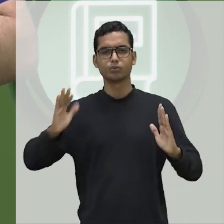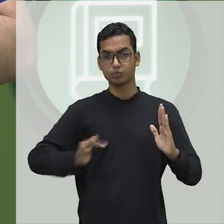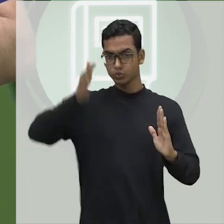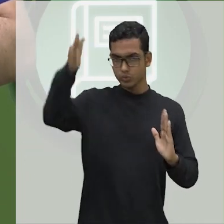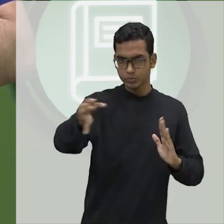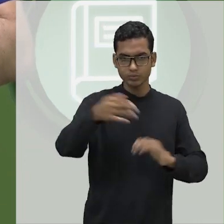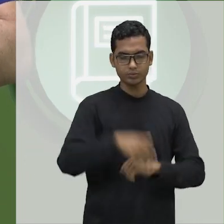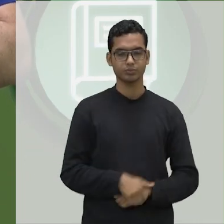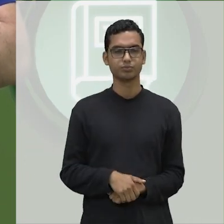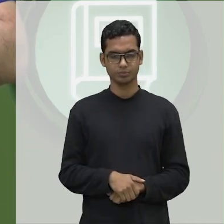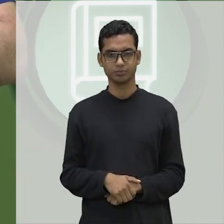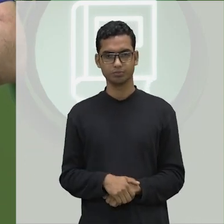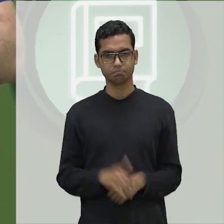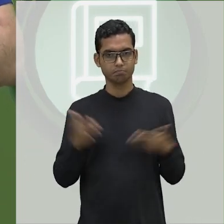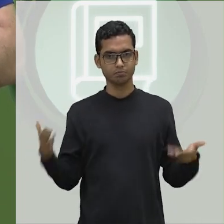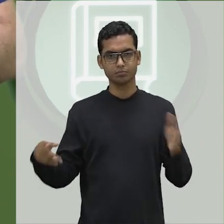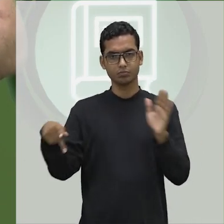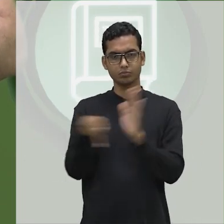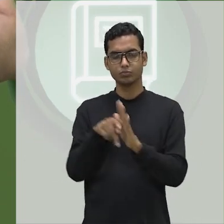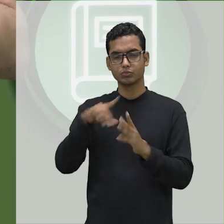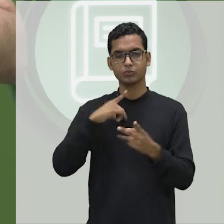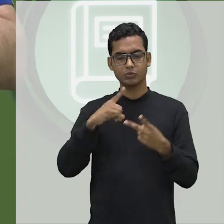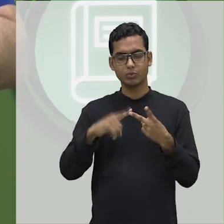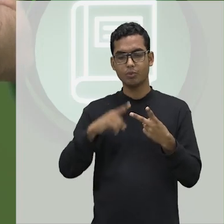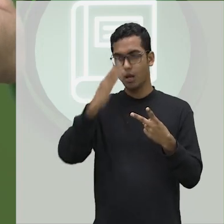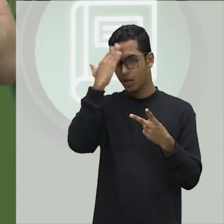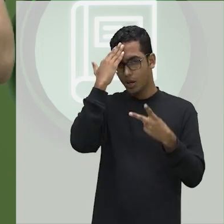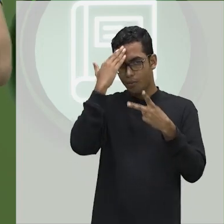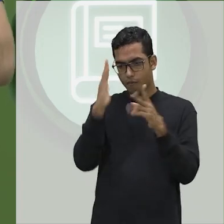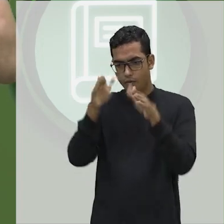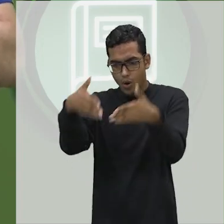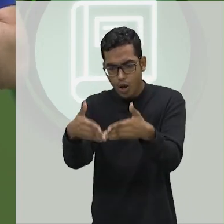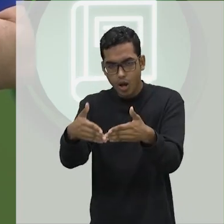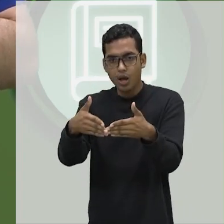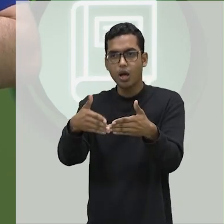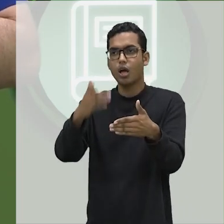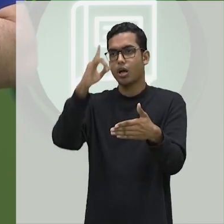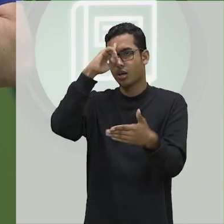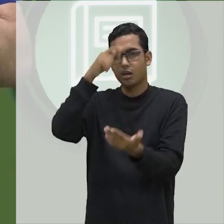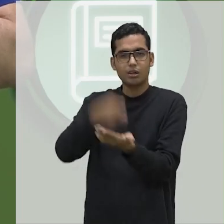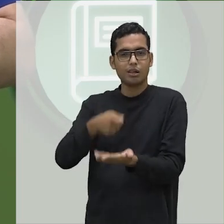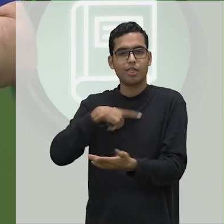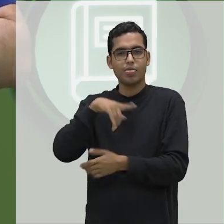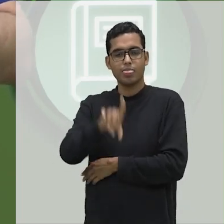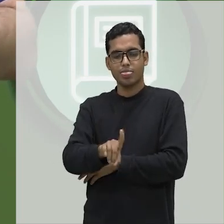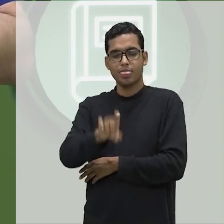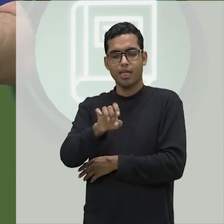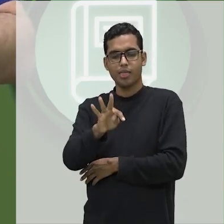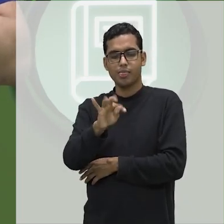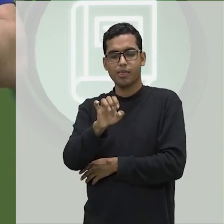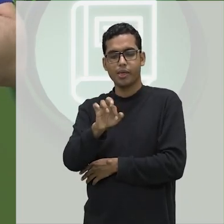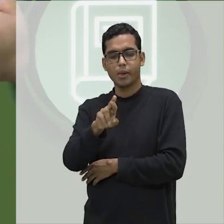certo? Então isso é o determinismo. A gente consegue prever o que vai acontecer, tá certo? Isso é uma característica da mecânica